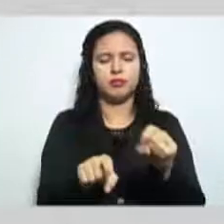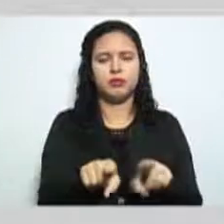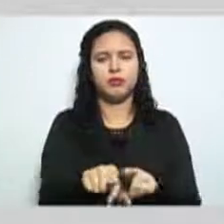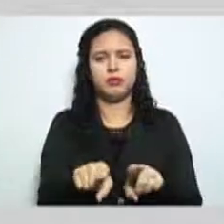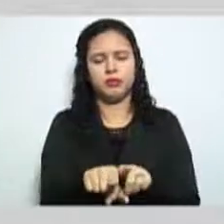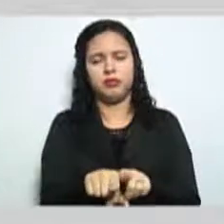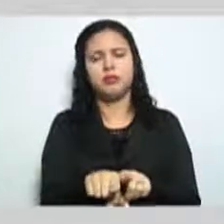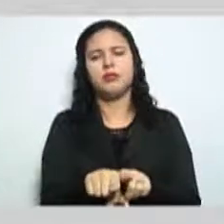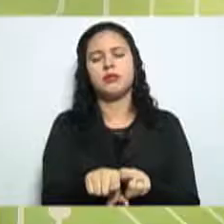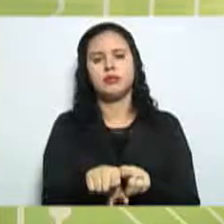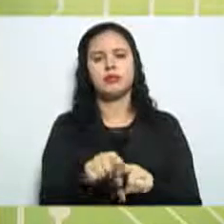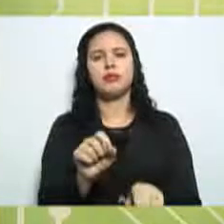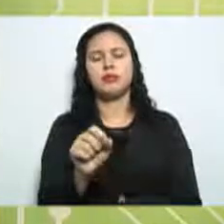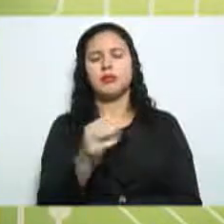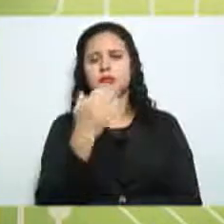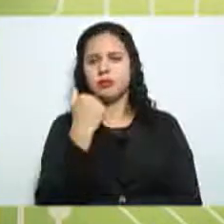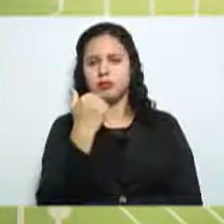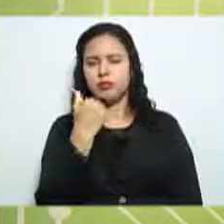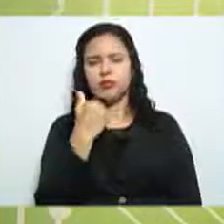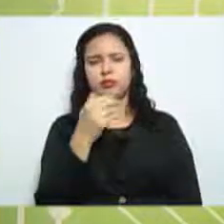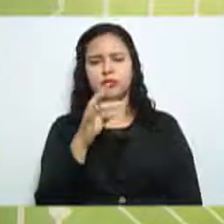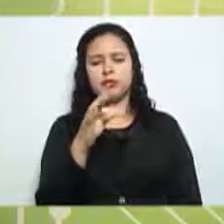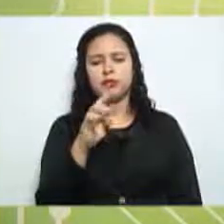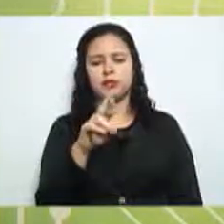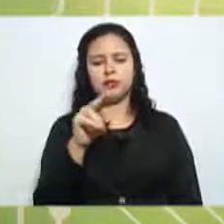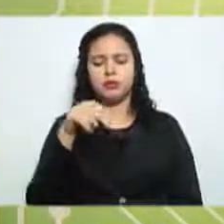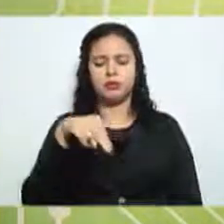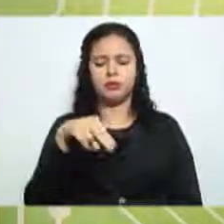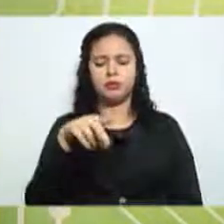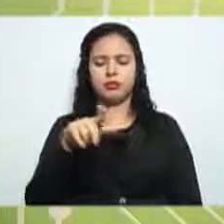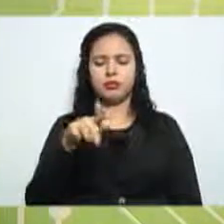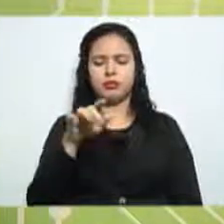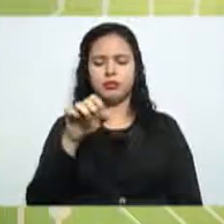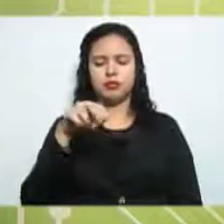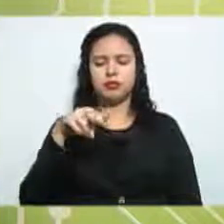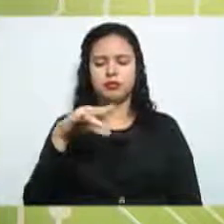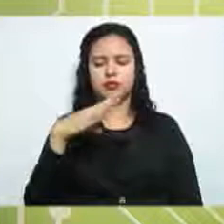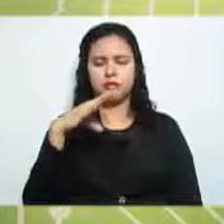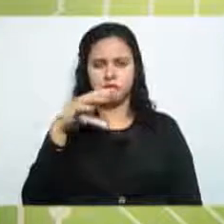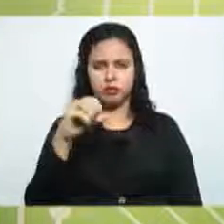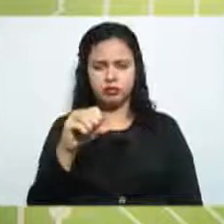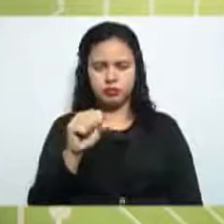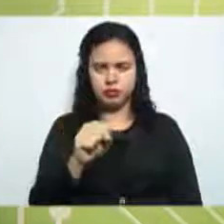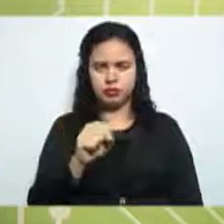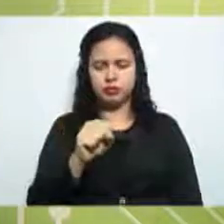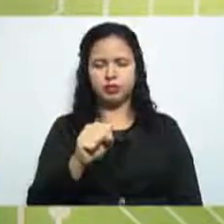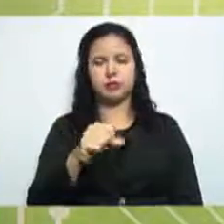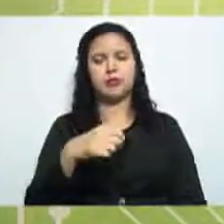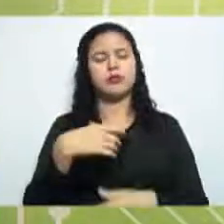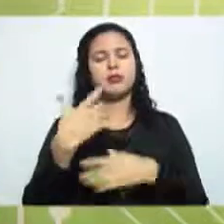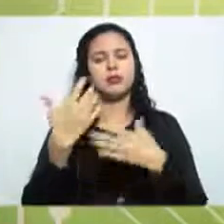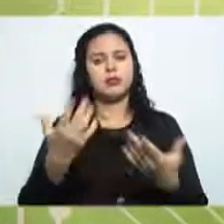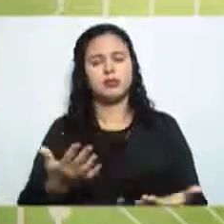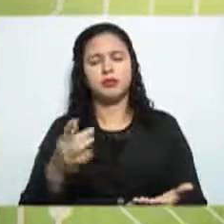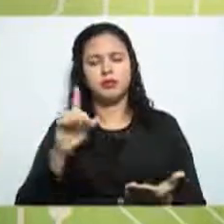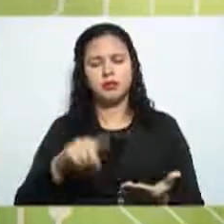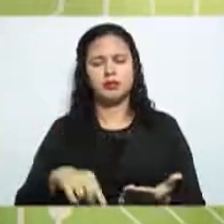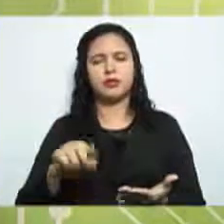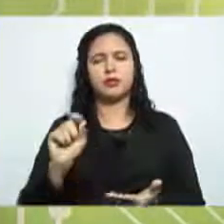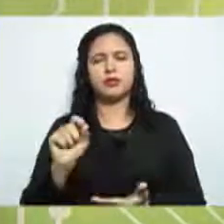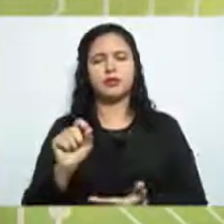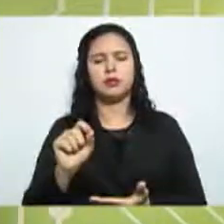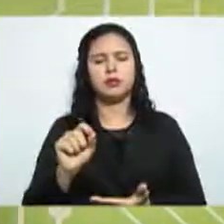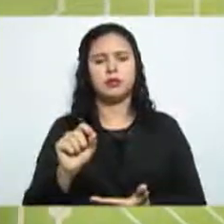alimentos transgênicos. Esse processo de modernização mais convencional, mais tradicional que a gente imagina,